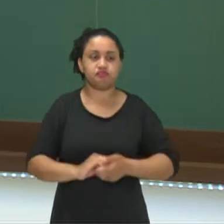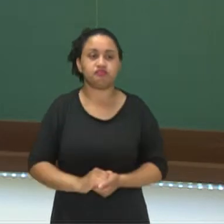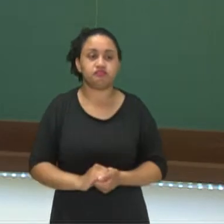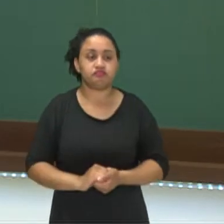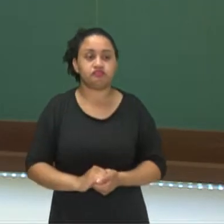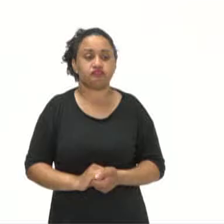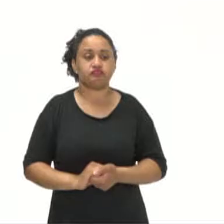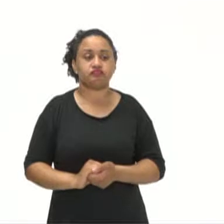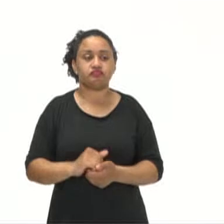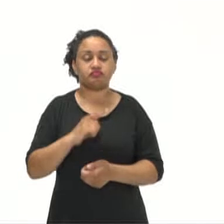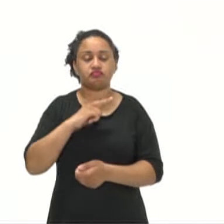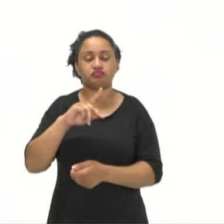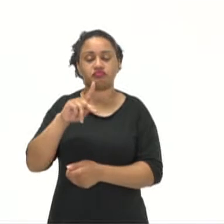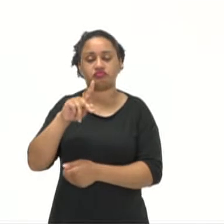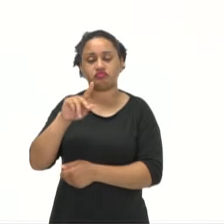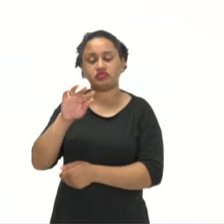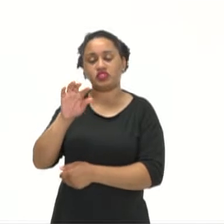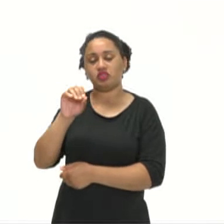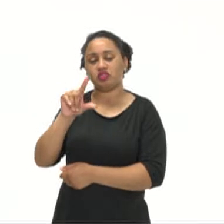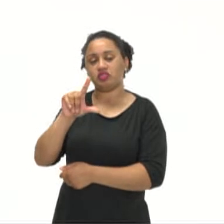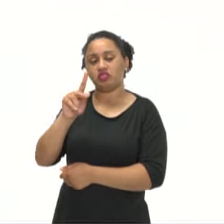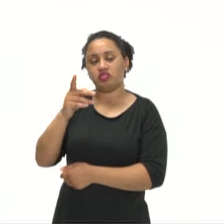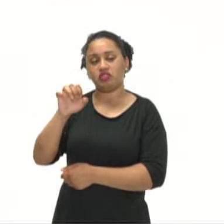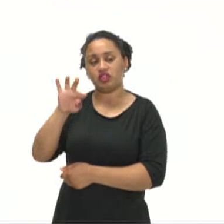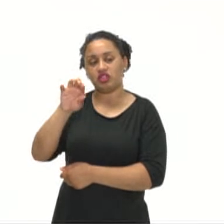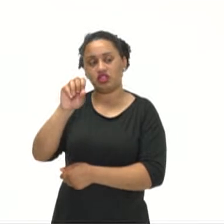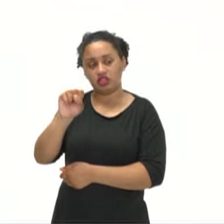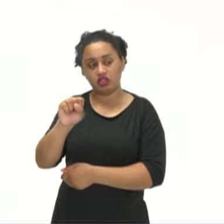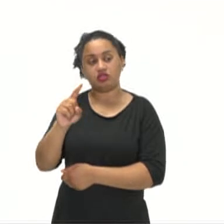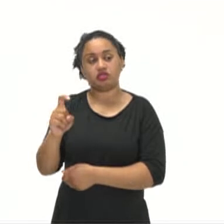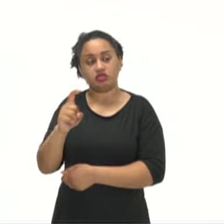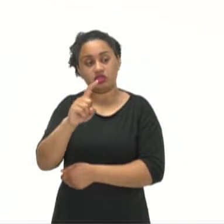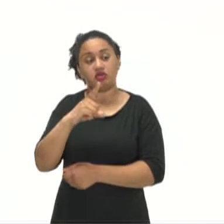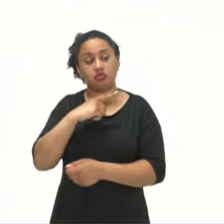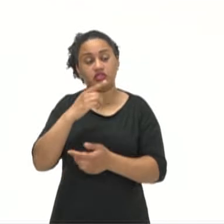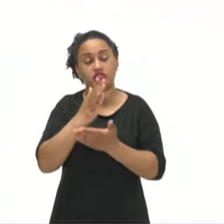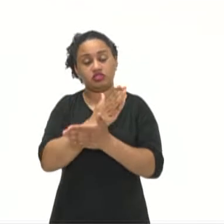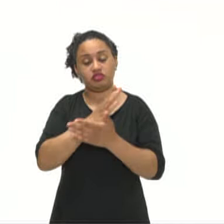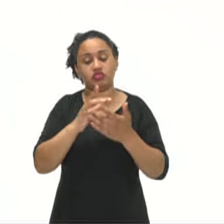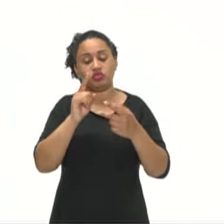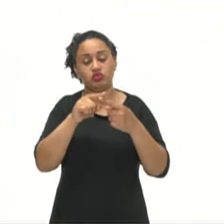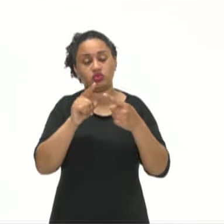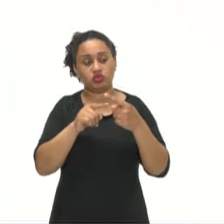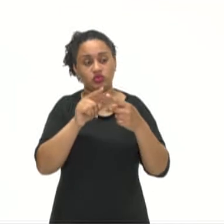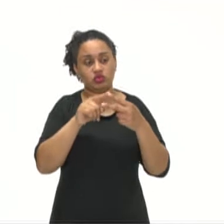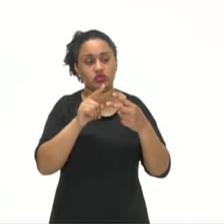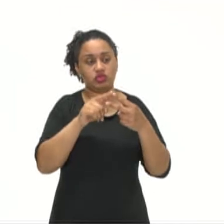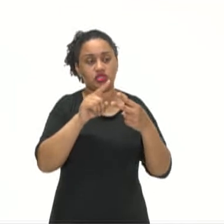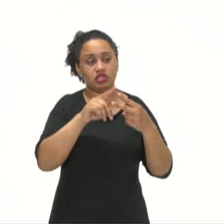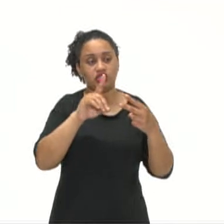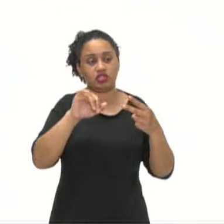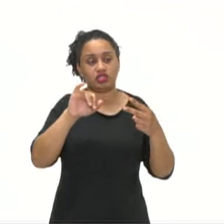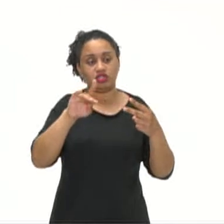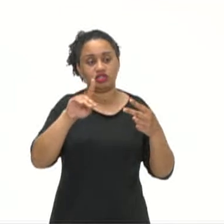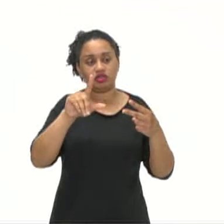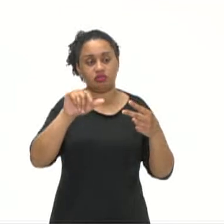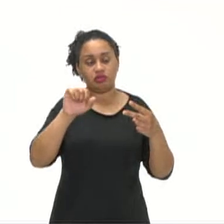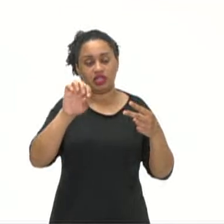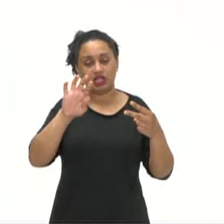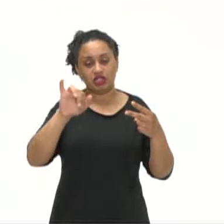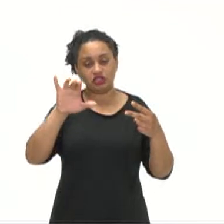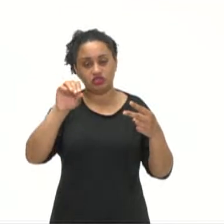Os folhetos embrionários, então, eles podem ser divididos em 2, animais diblásticos e animais triblásticos. Vai